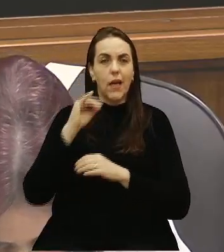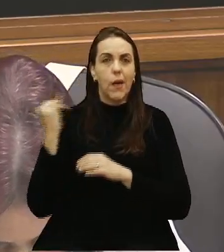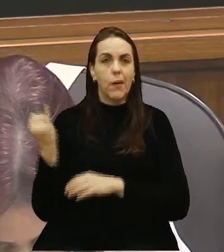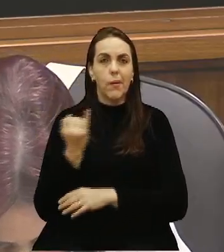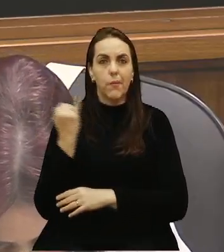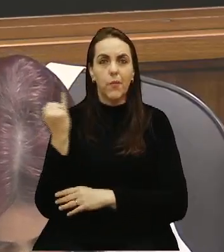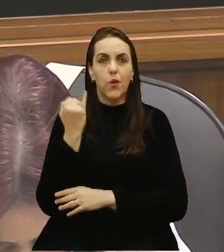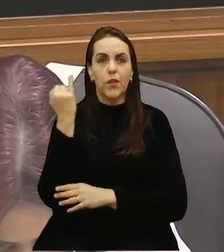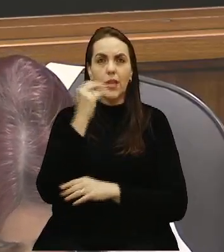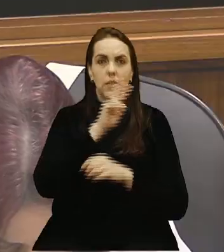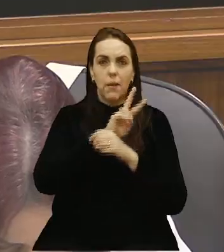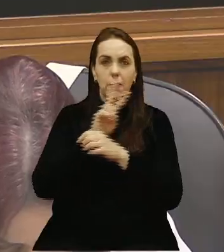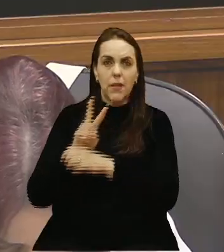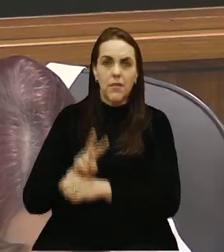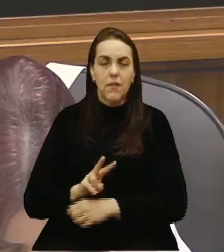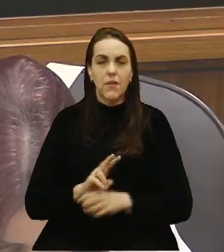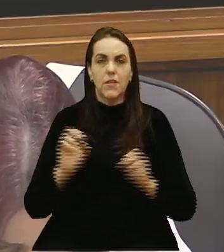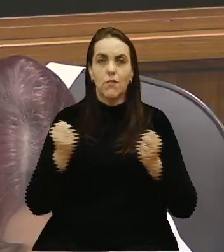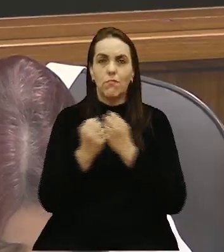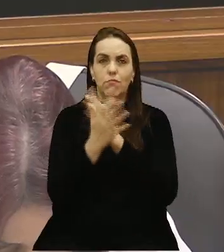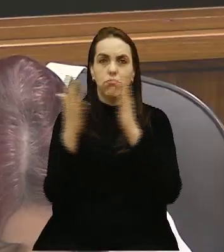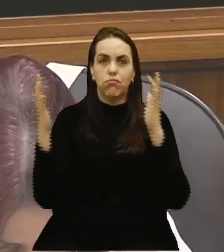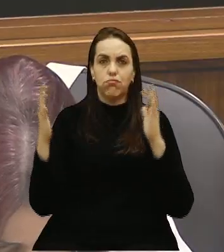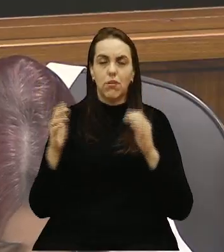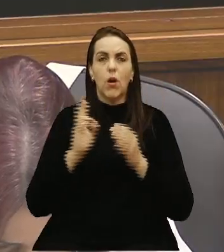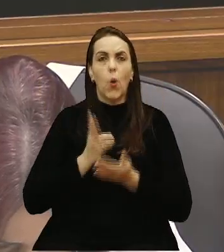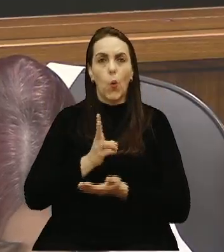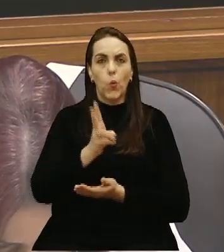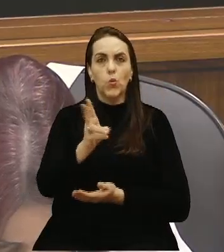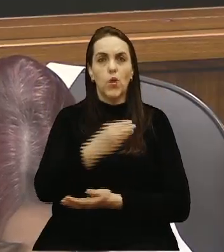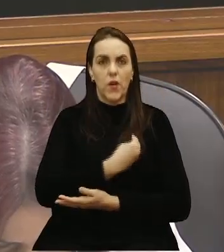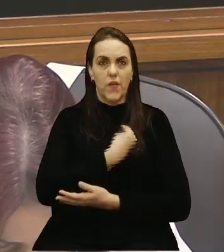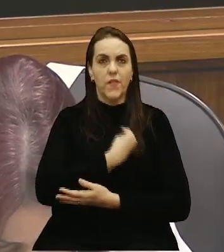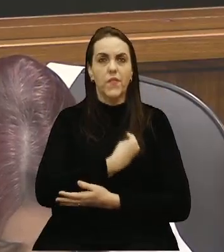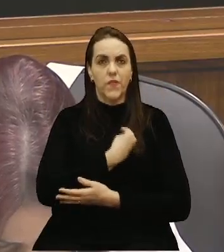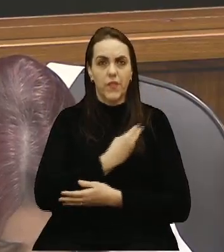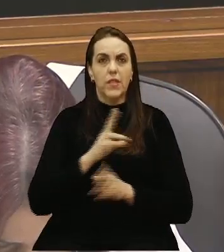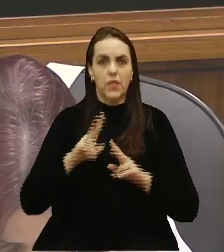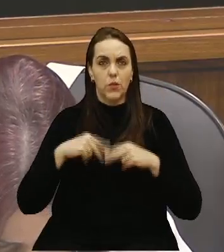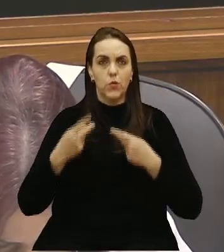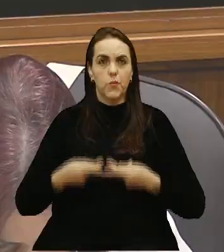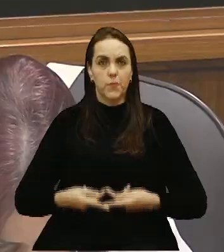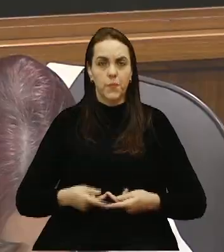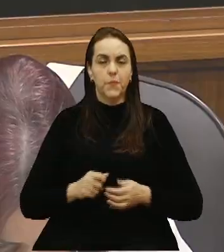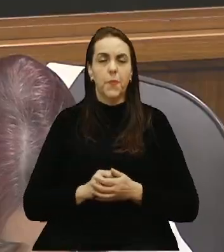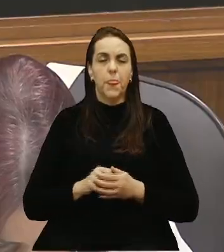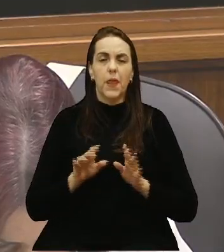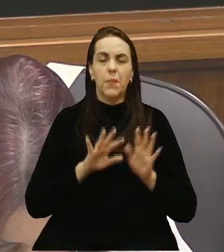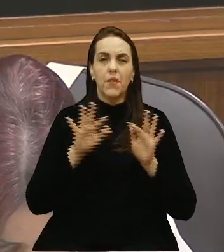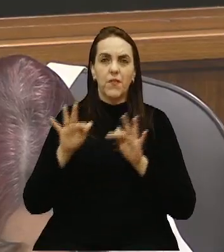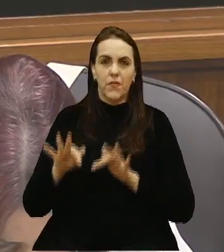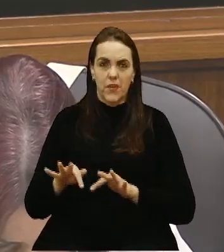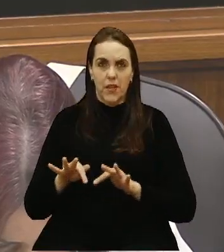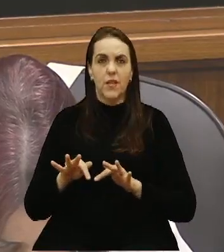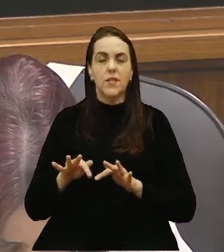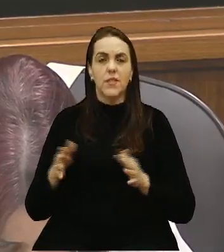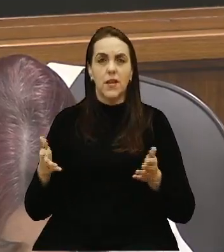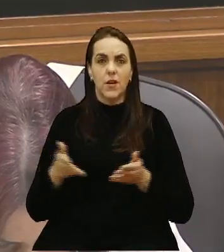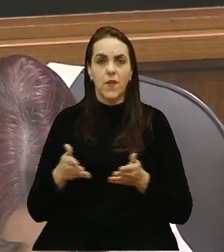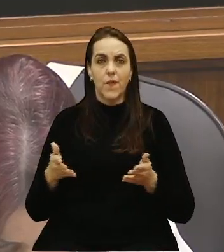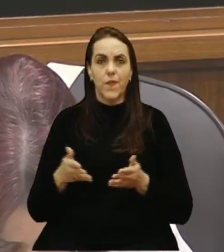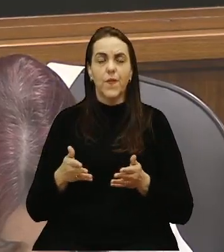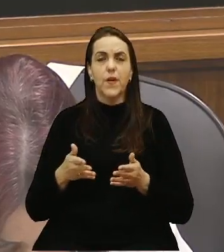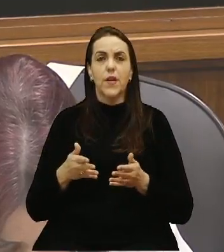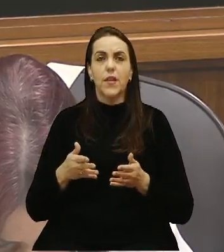a preservação tem para o mantimento da nossa vida humana. E, para finalizar, trago a questão de que não